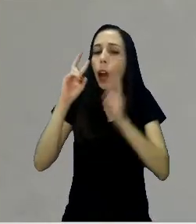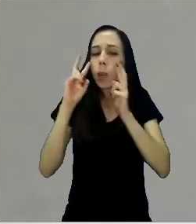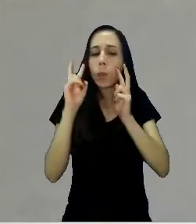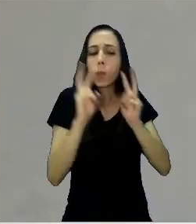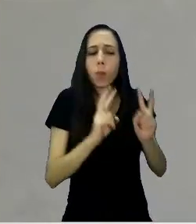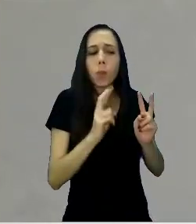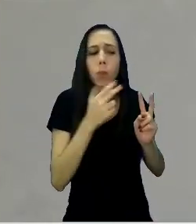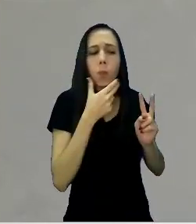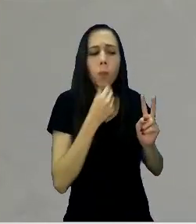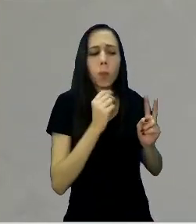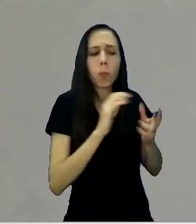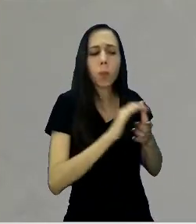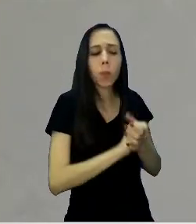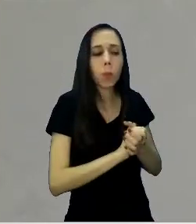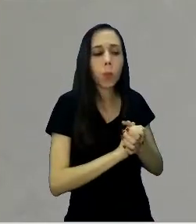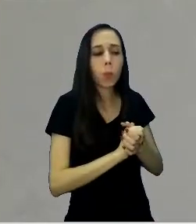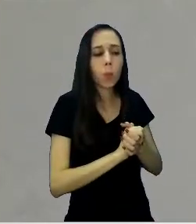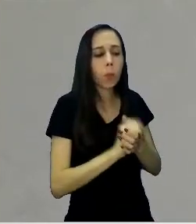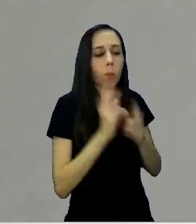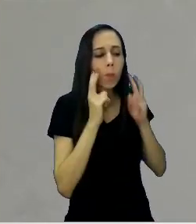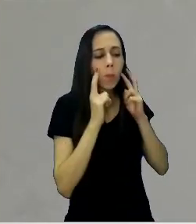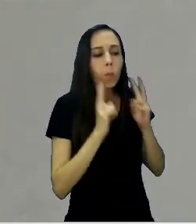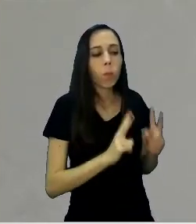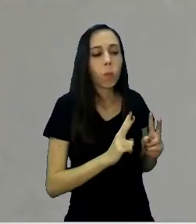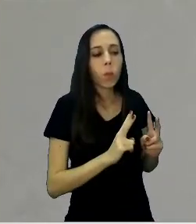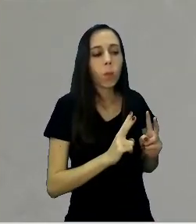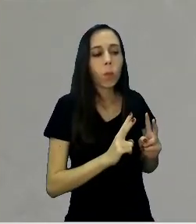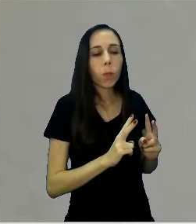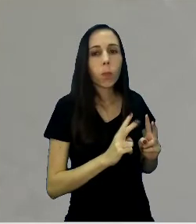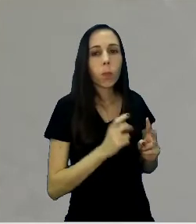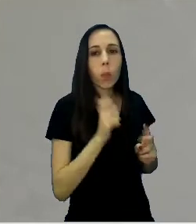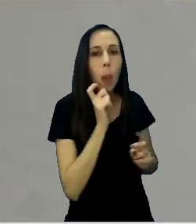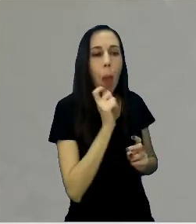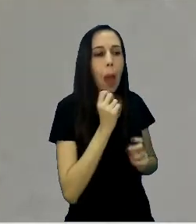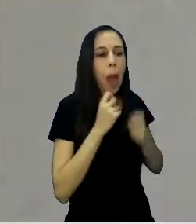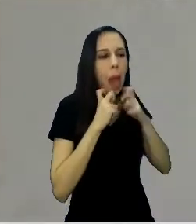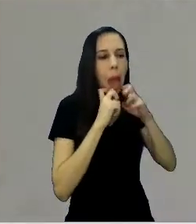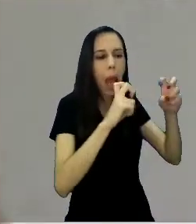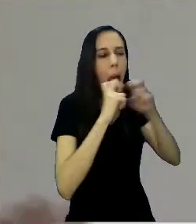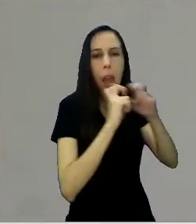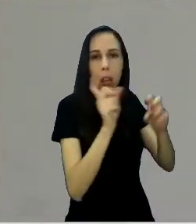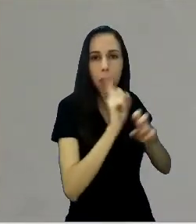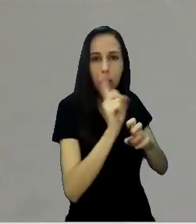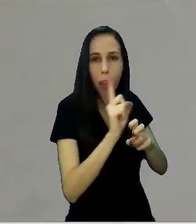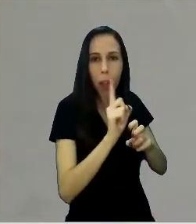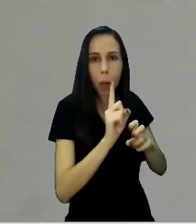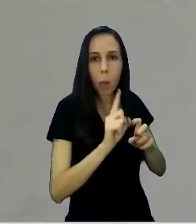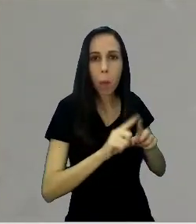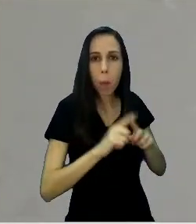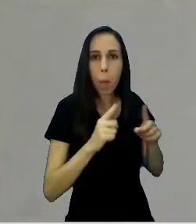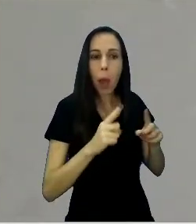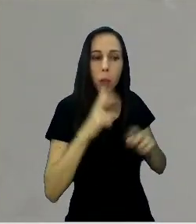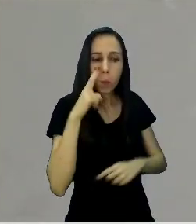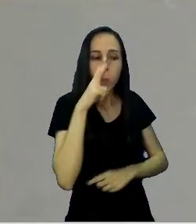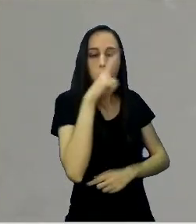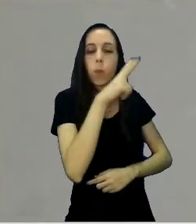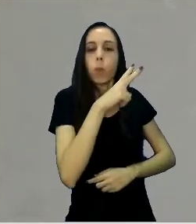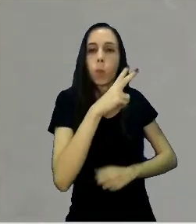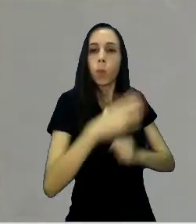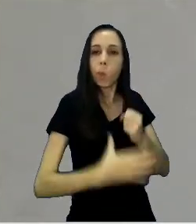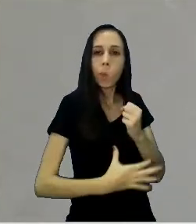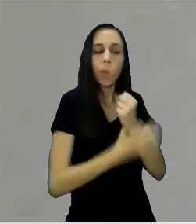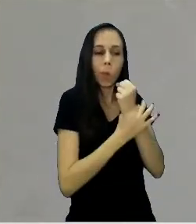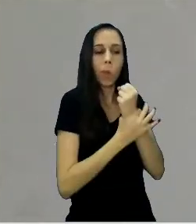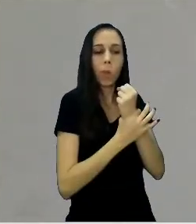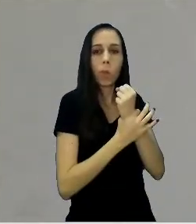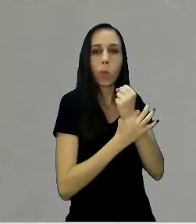Ela disse que olhou para ele com muita firmeza. Não ergueu a voz, mas